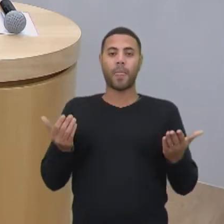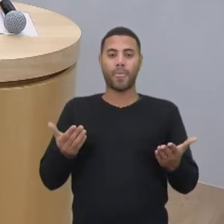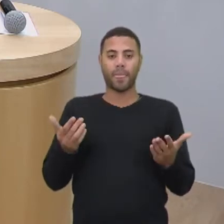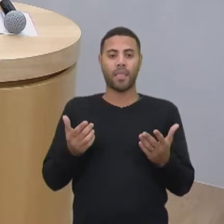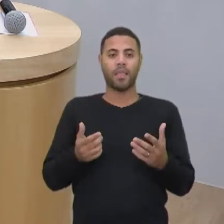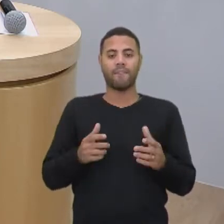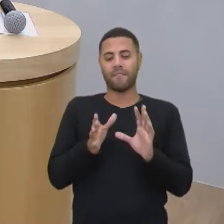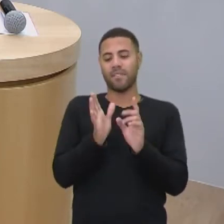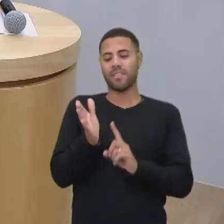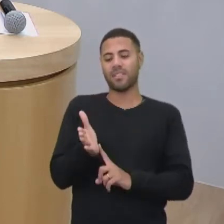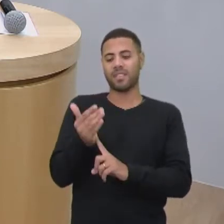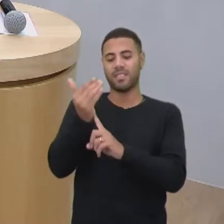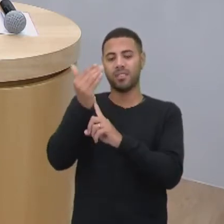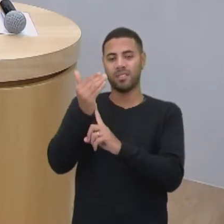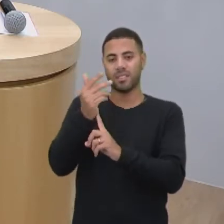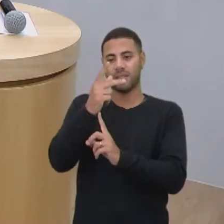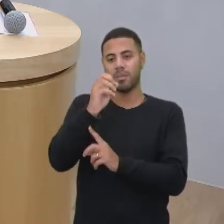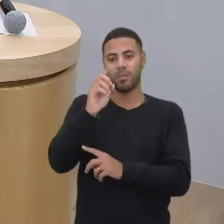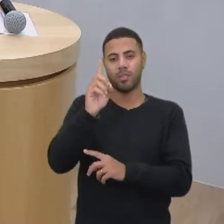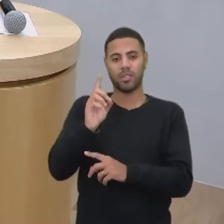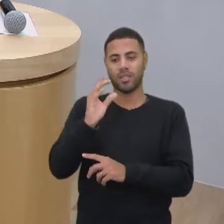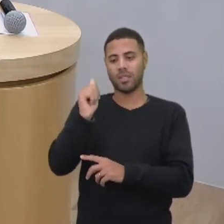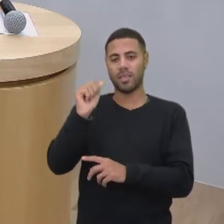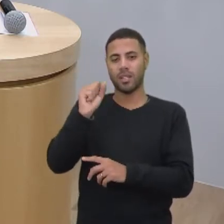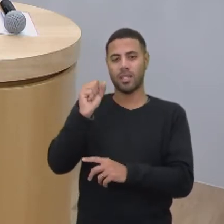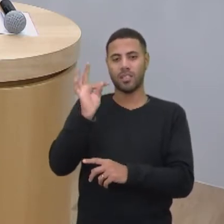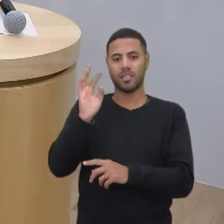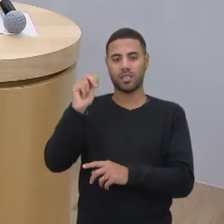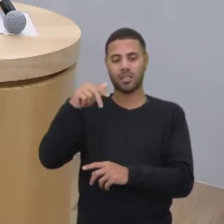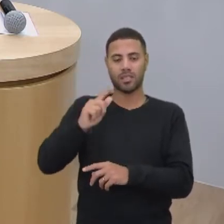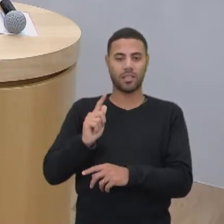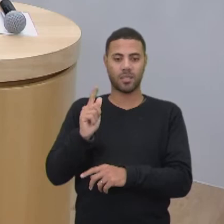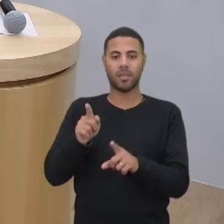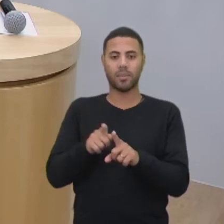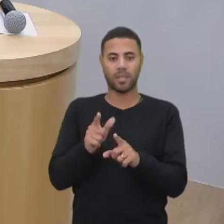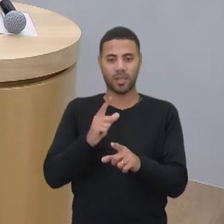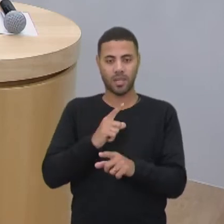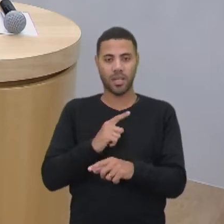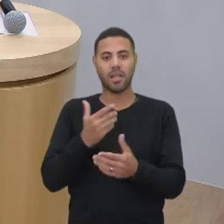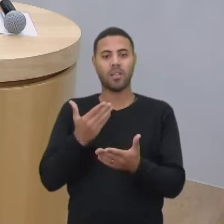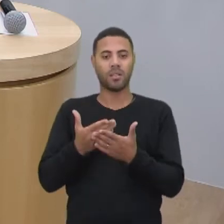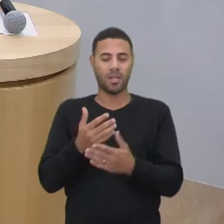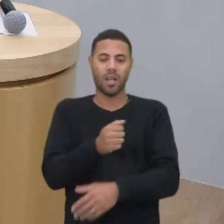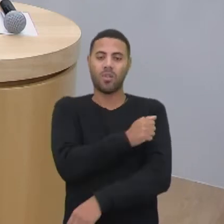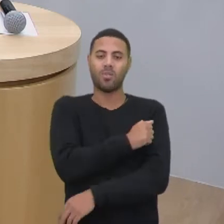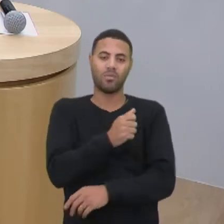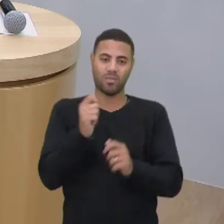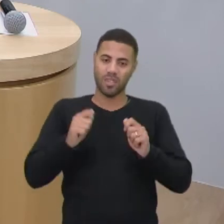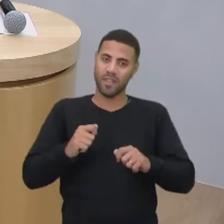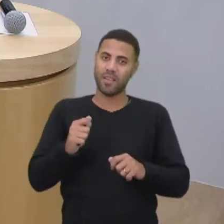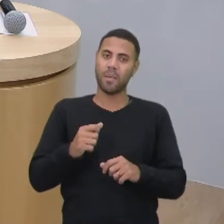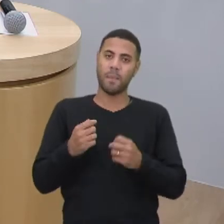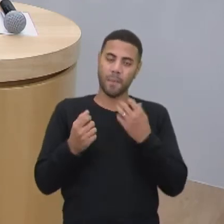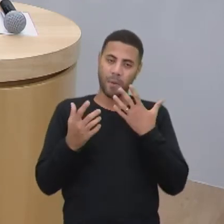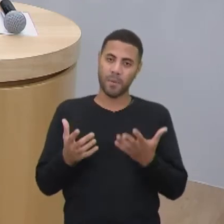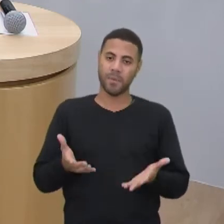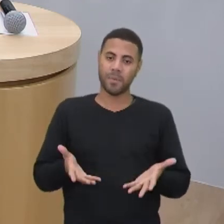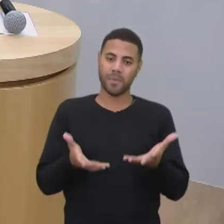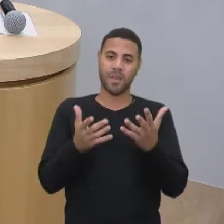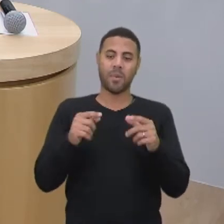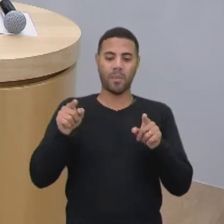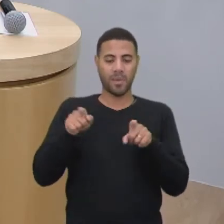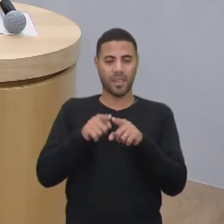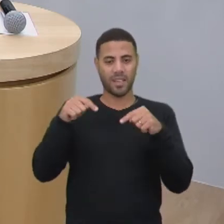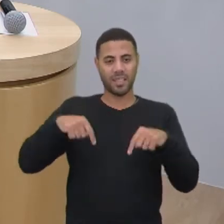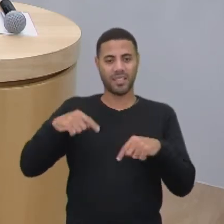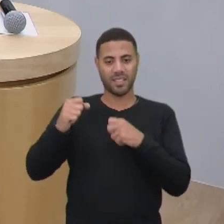essa possibilidade com o podcast. Então, fica lá nossos estudantes, eles têm isso favorável. Favorável. É dessa geração, É